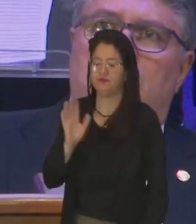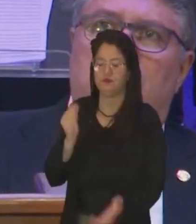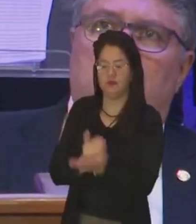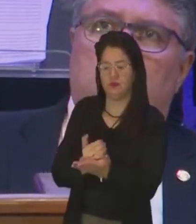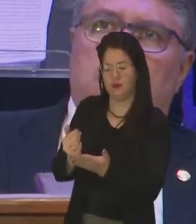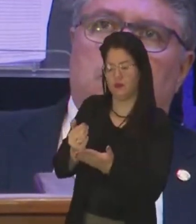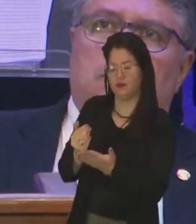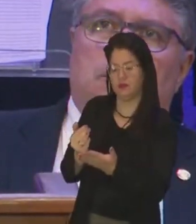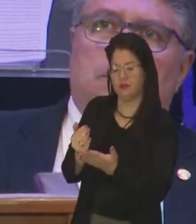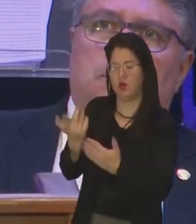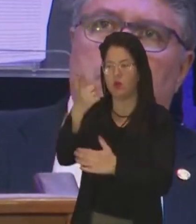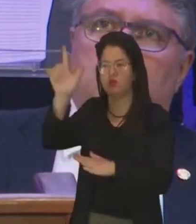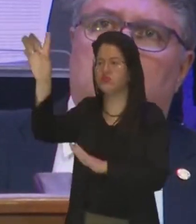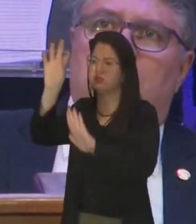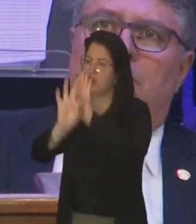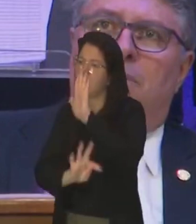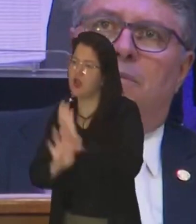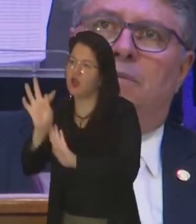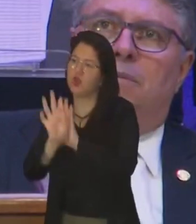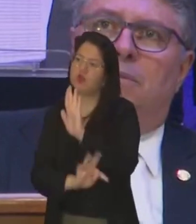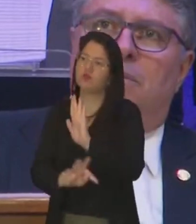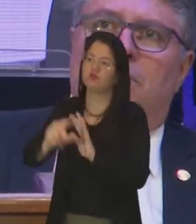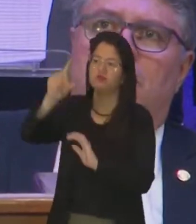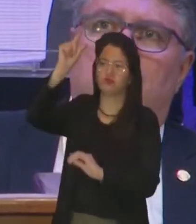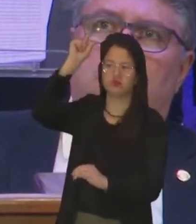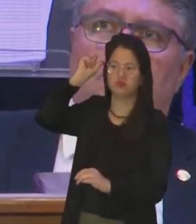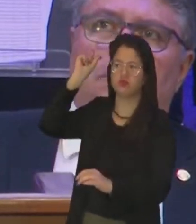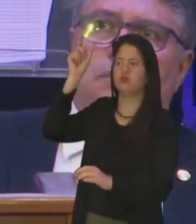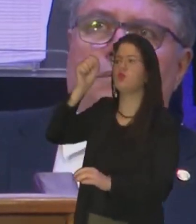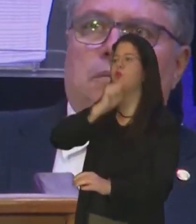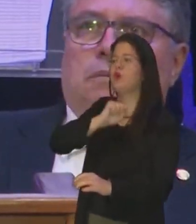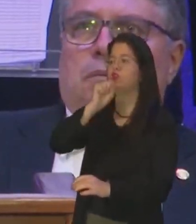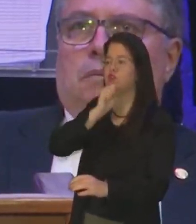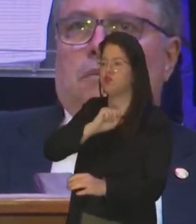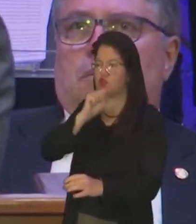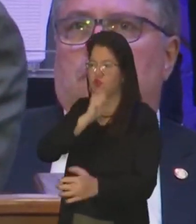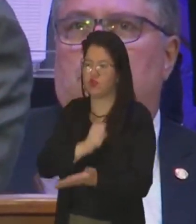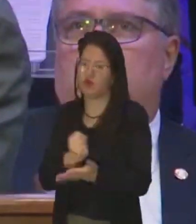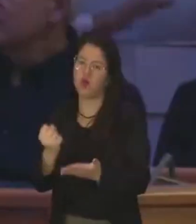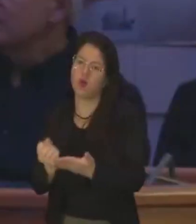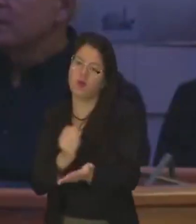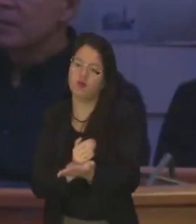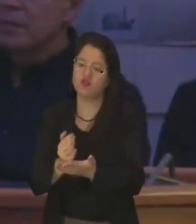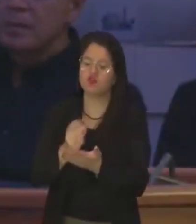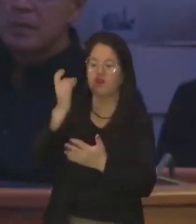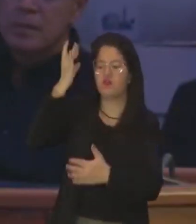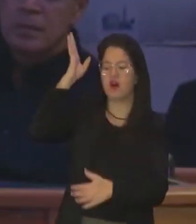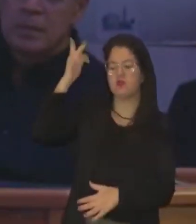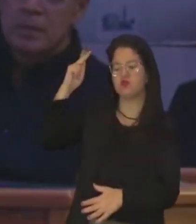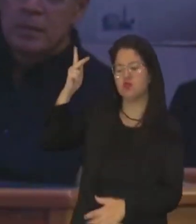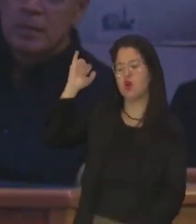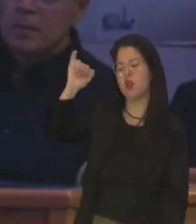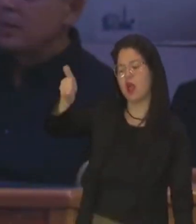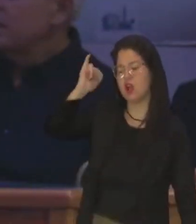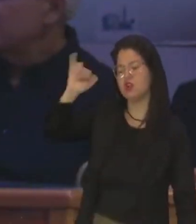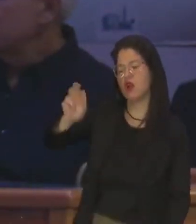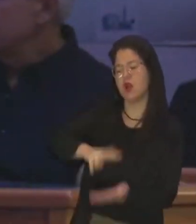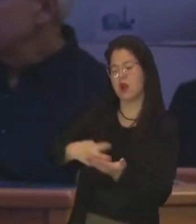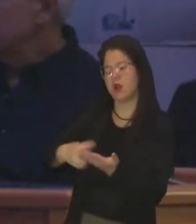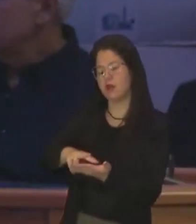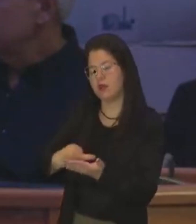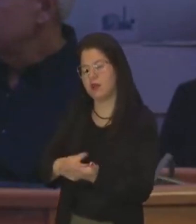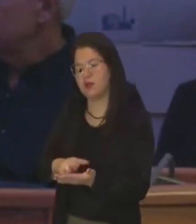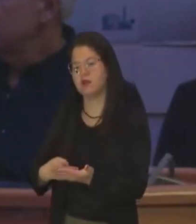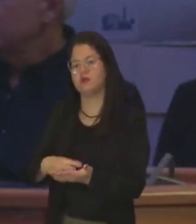começado outros textos do Antigo Testamento, né? Comecei com aqueles que são mais fáceis, né? São histórias, narrativas,